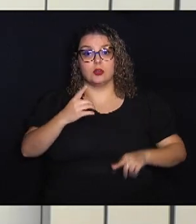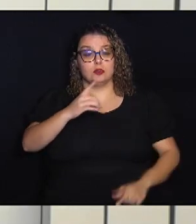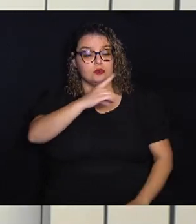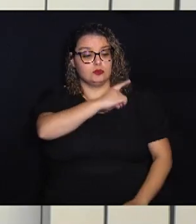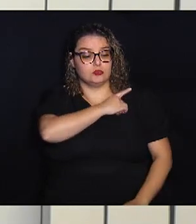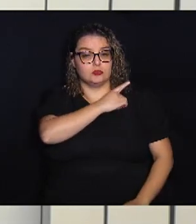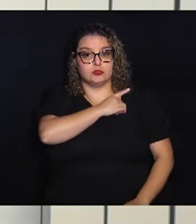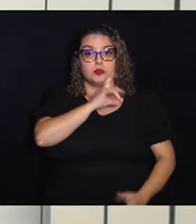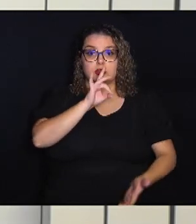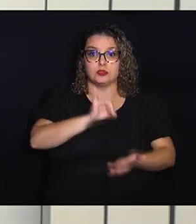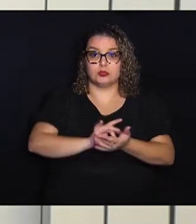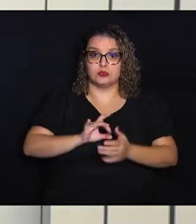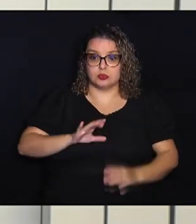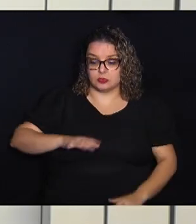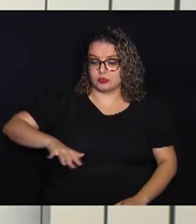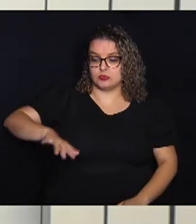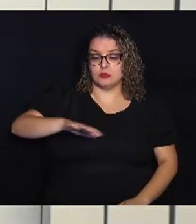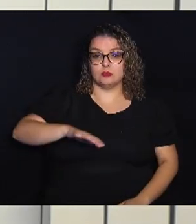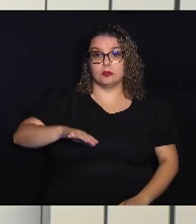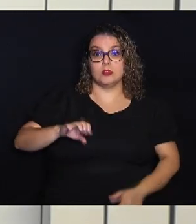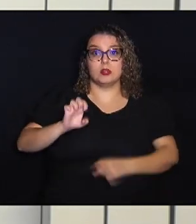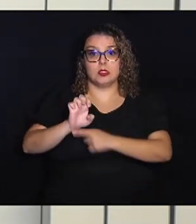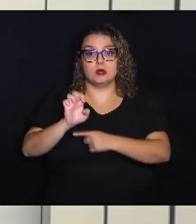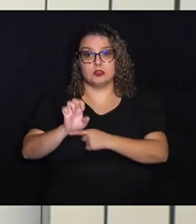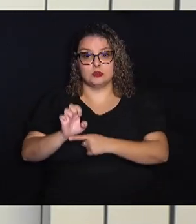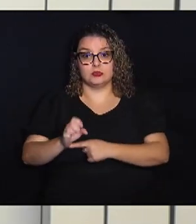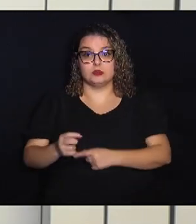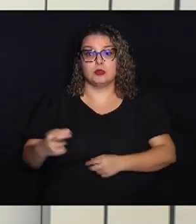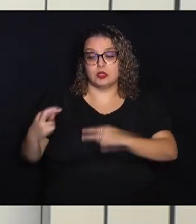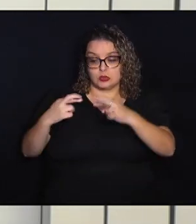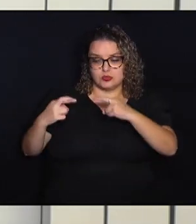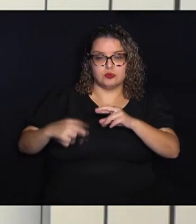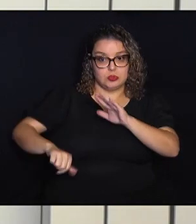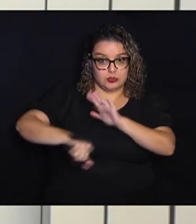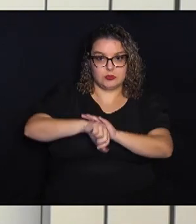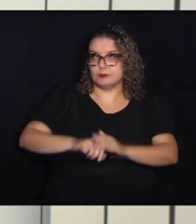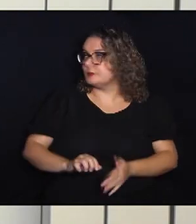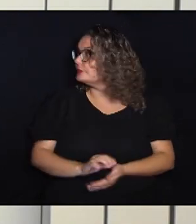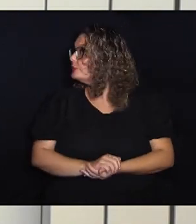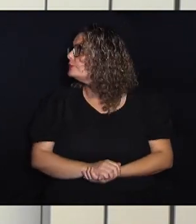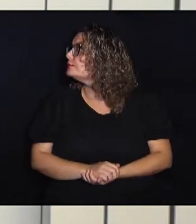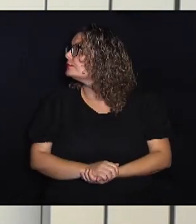titular do Departamento Estadual de Investigações Criminais.